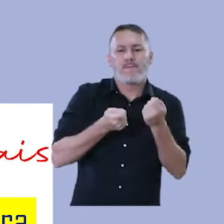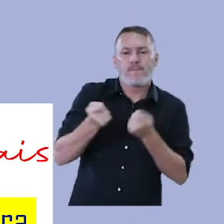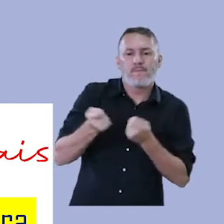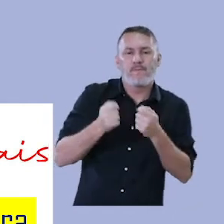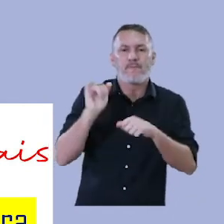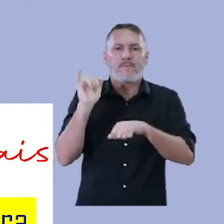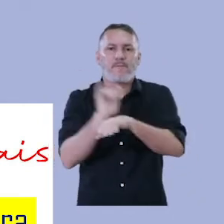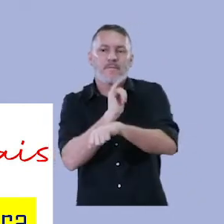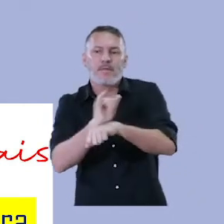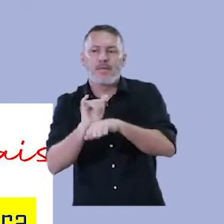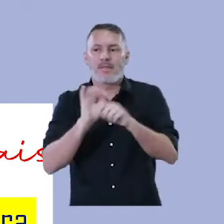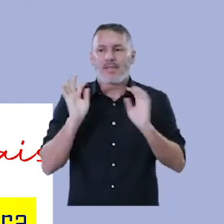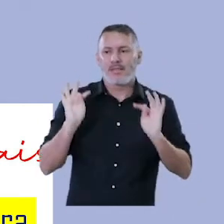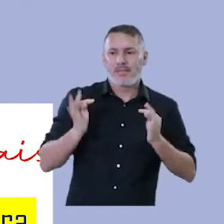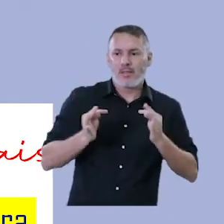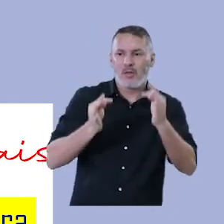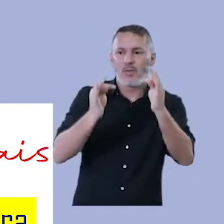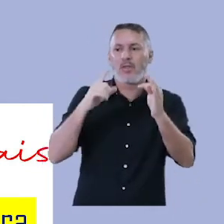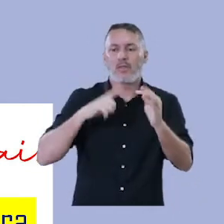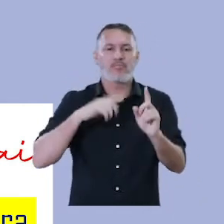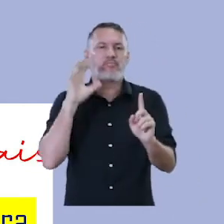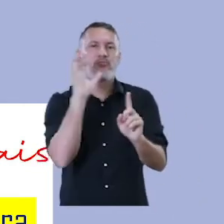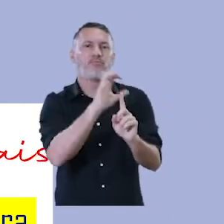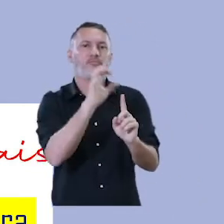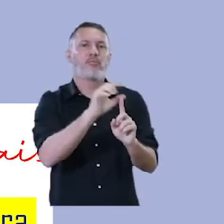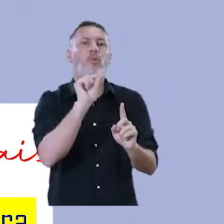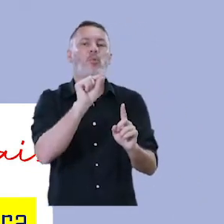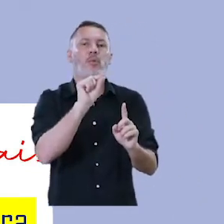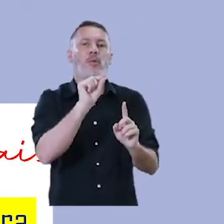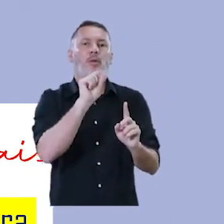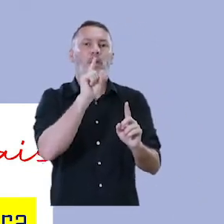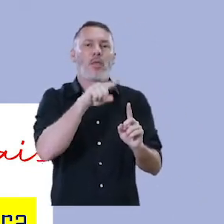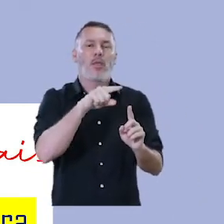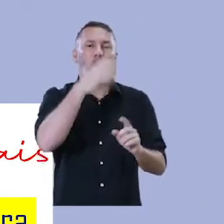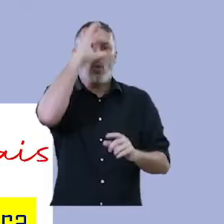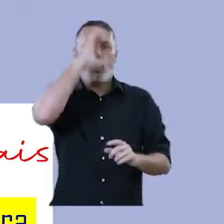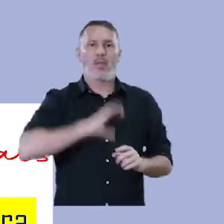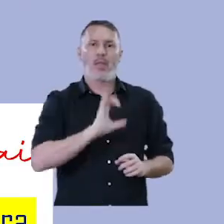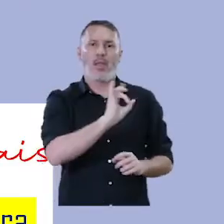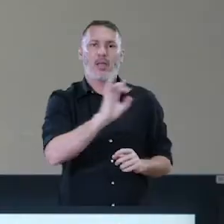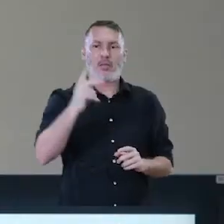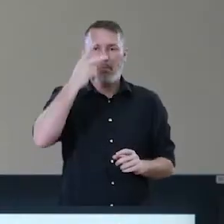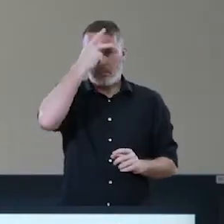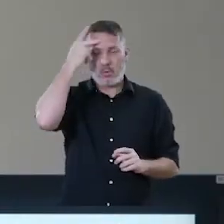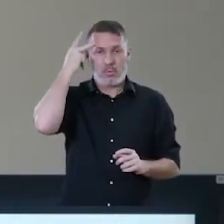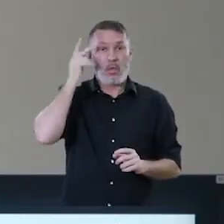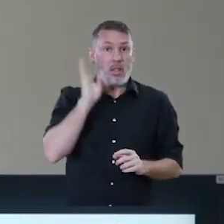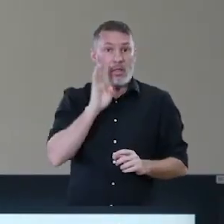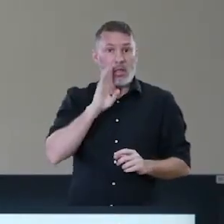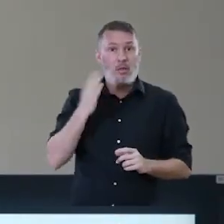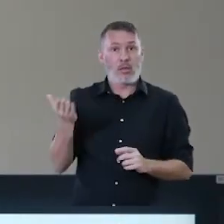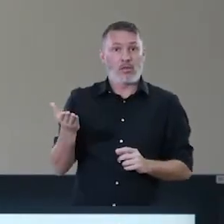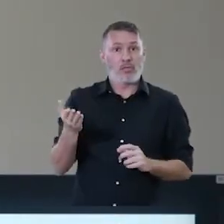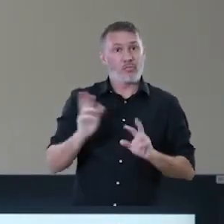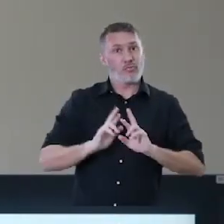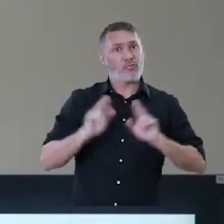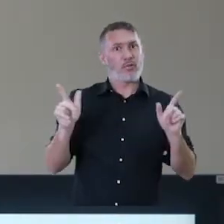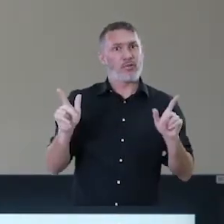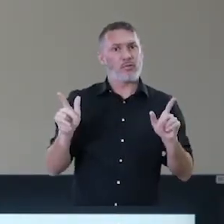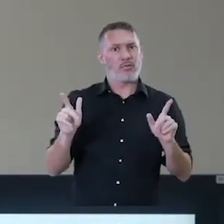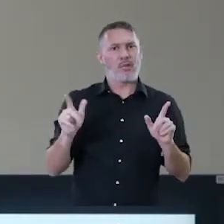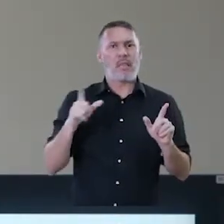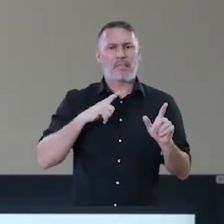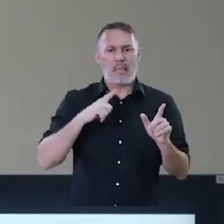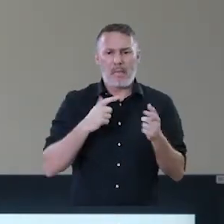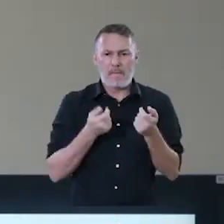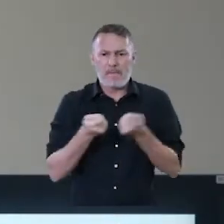do uso das tecnologias que finda por influenciar o comportamento dos indivíduos. Olha que legal, ao invés de começar